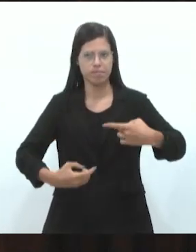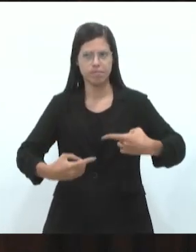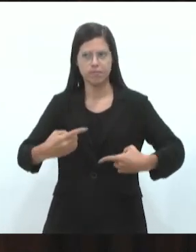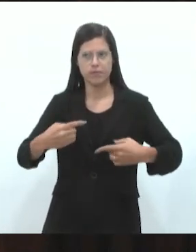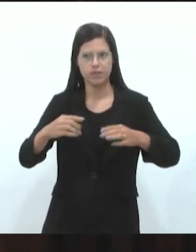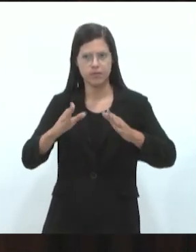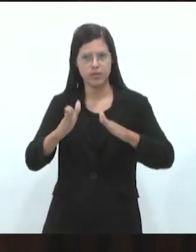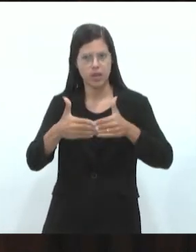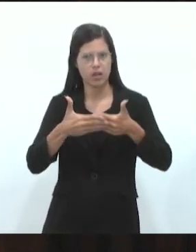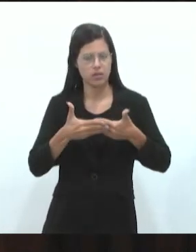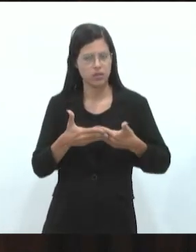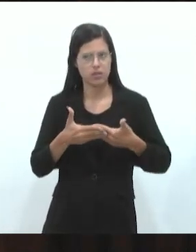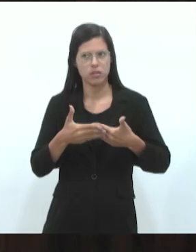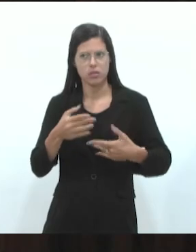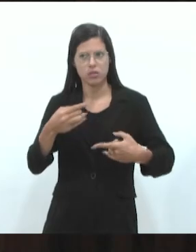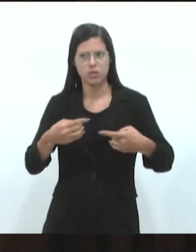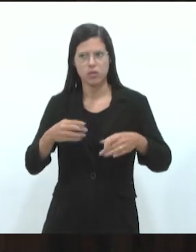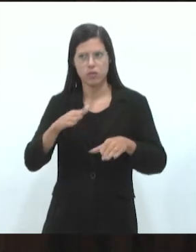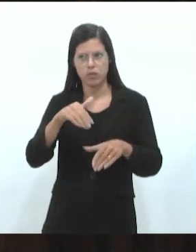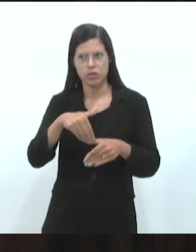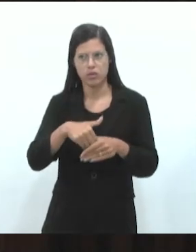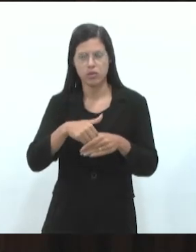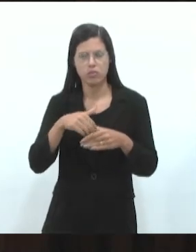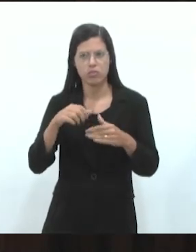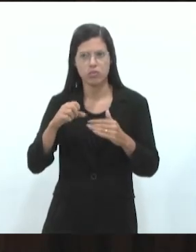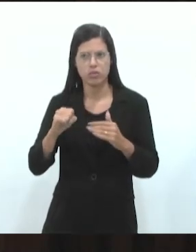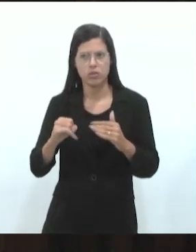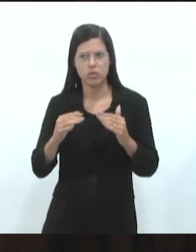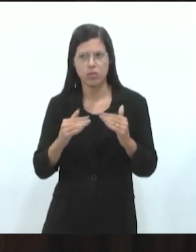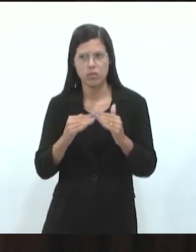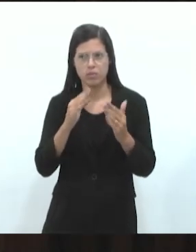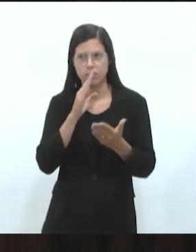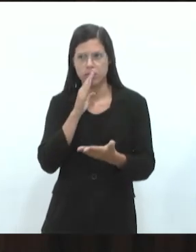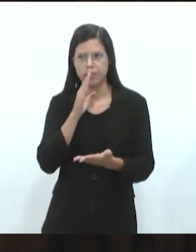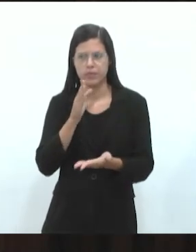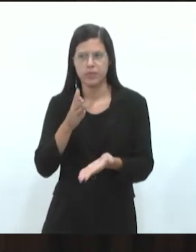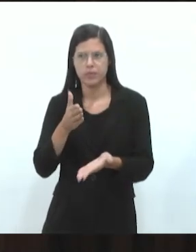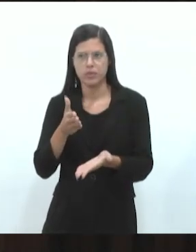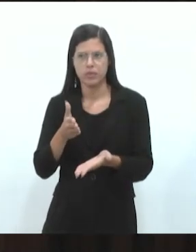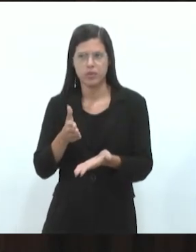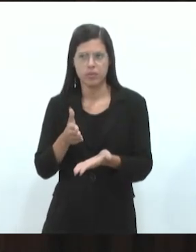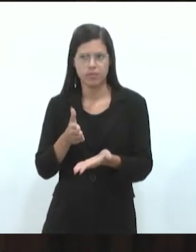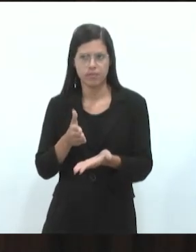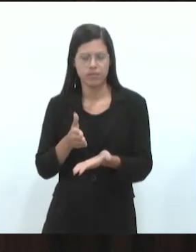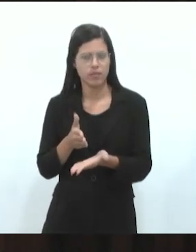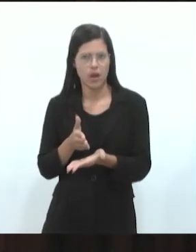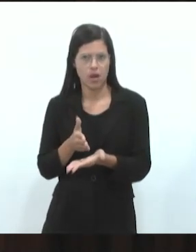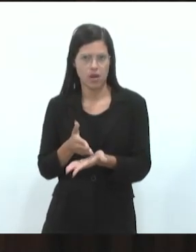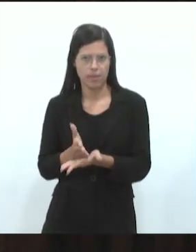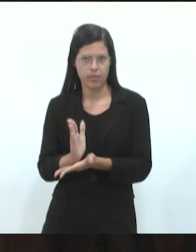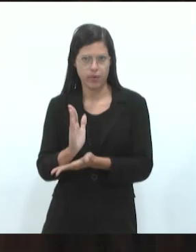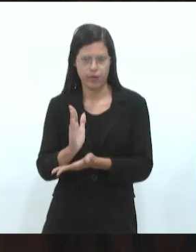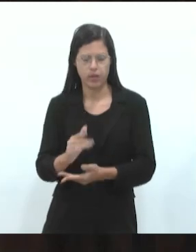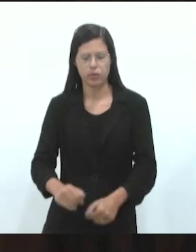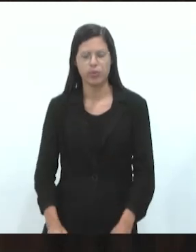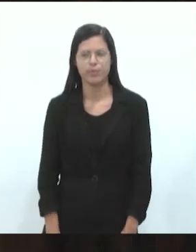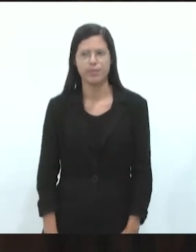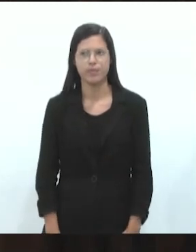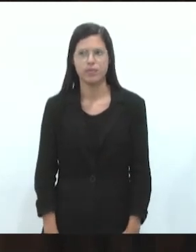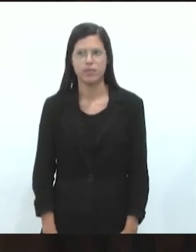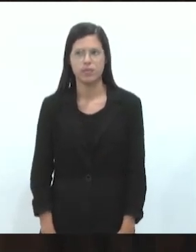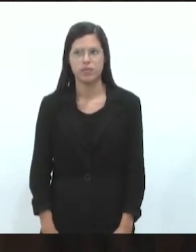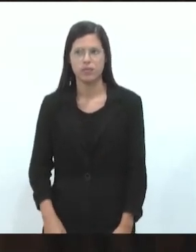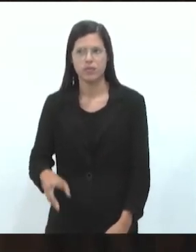discutir, encerrada a discussão, em votação, senhores que aprovam, permaneça como estão.